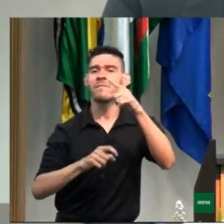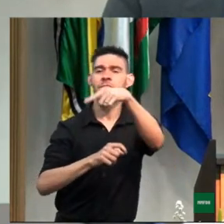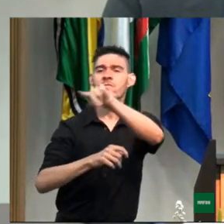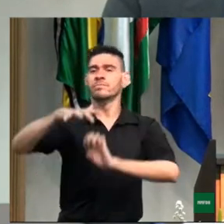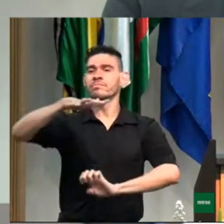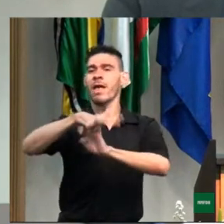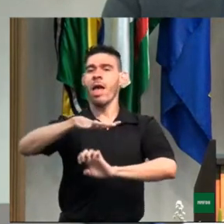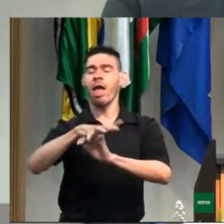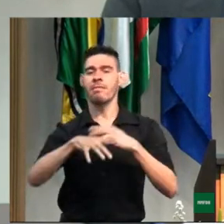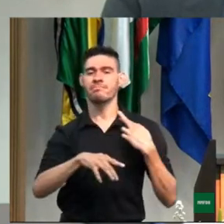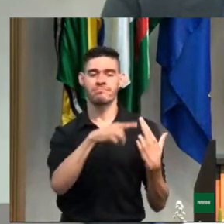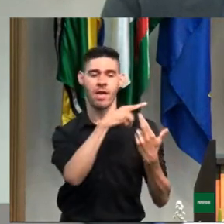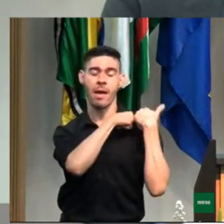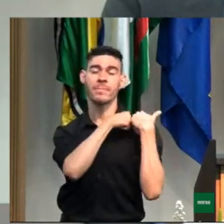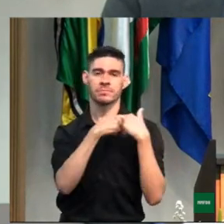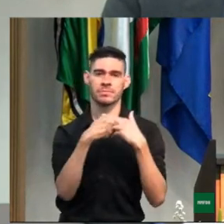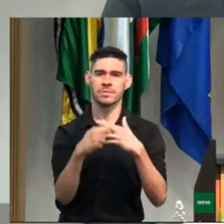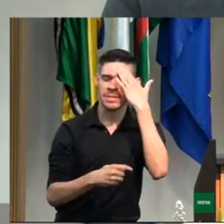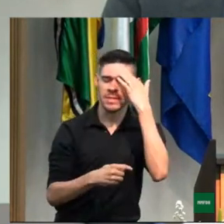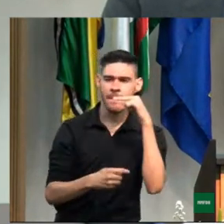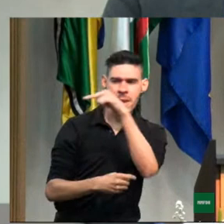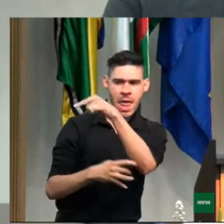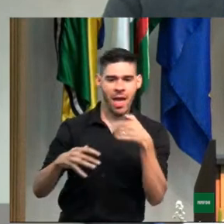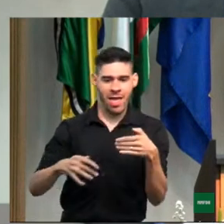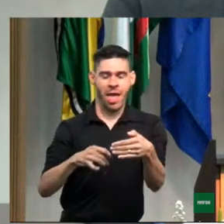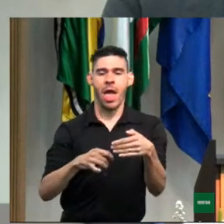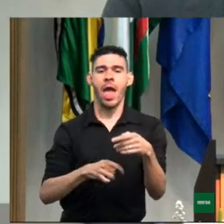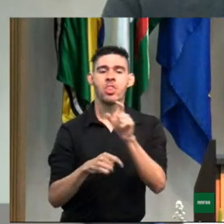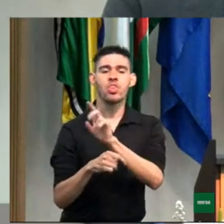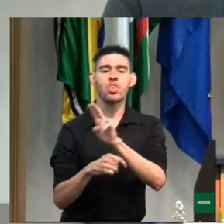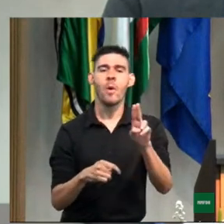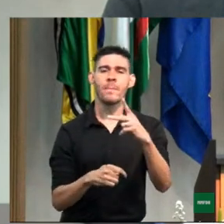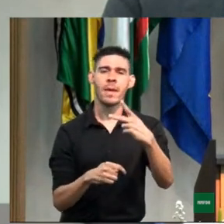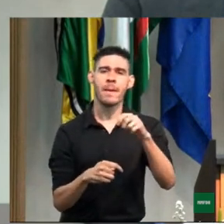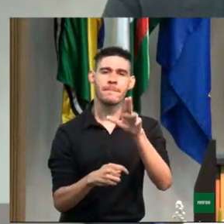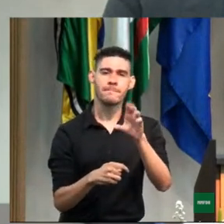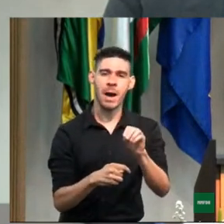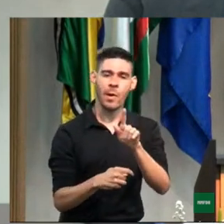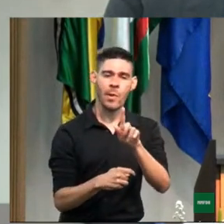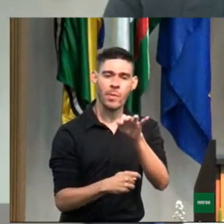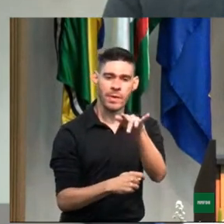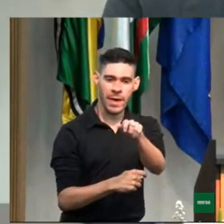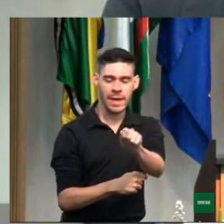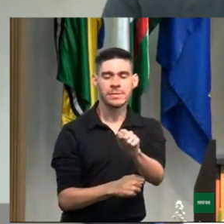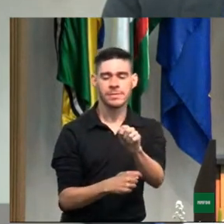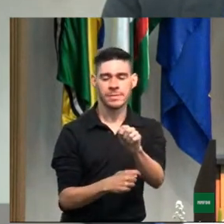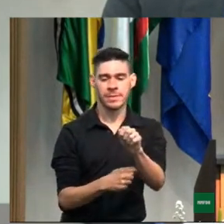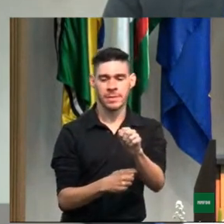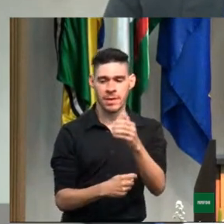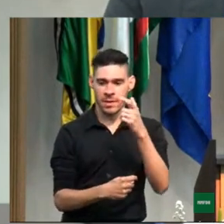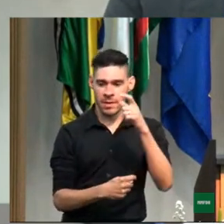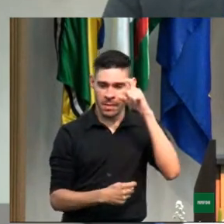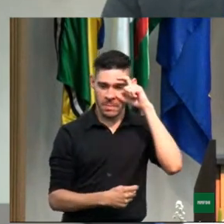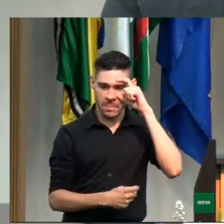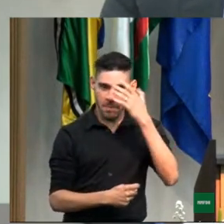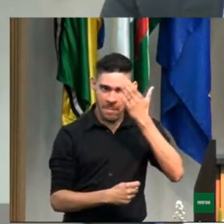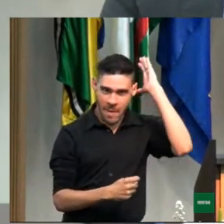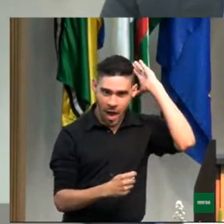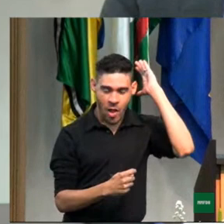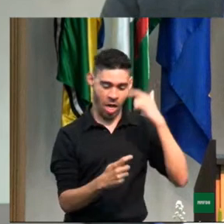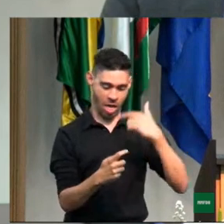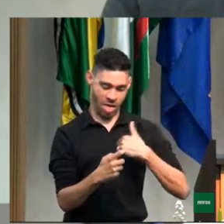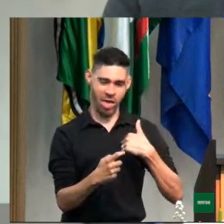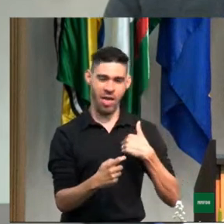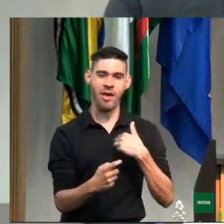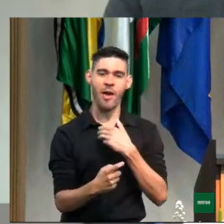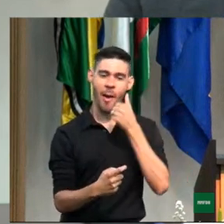um ministro lá, que é o ministro Paulo Guedes. Vocês têm o papai Guedes, mas aqui vocês têm a mamãe Damaris. Esse